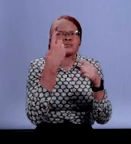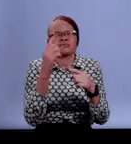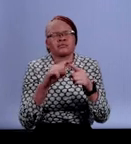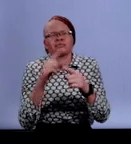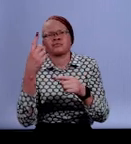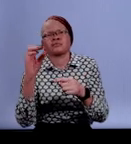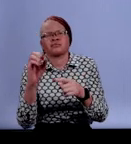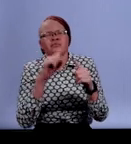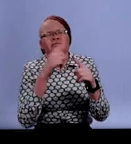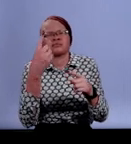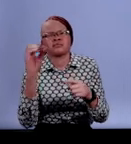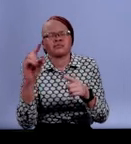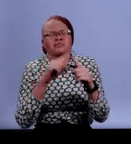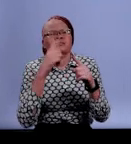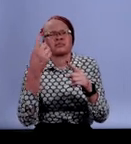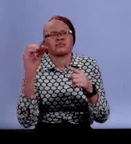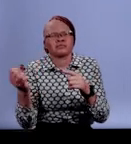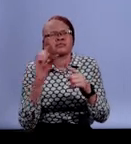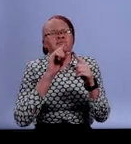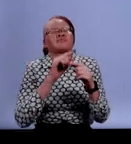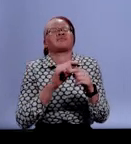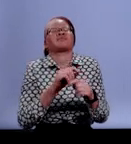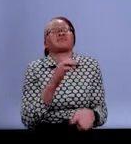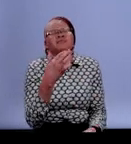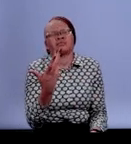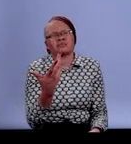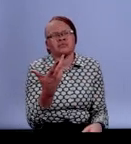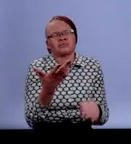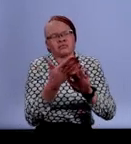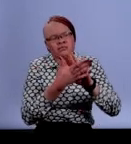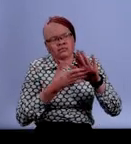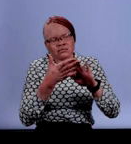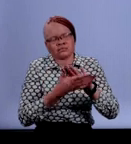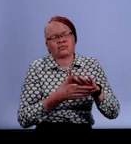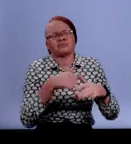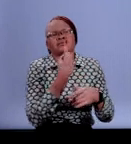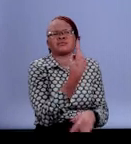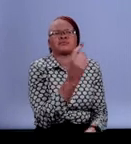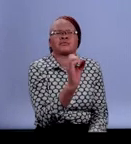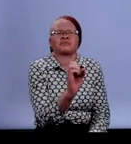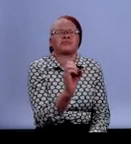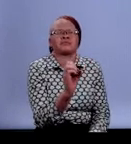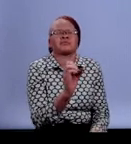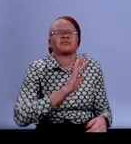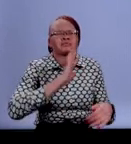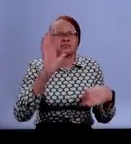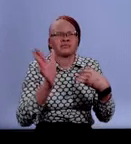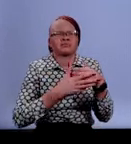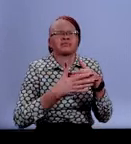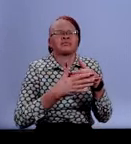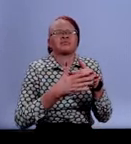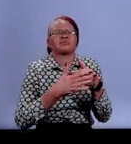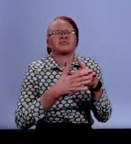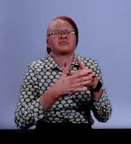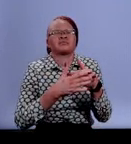X10 x10i X10 x10i X10 a nossa base é 10 aparece quantas